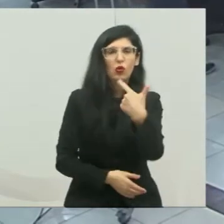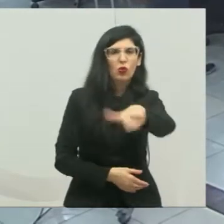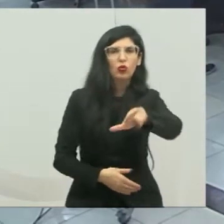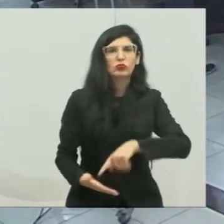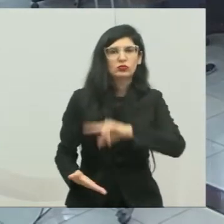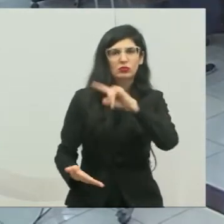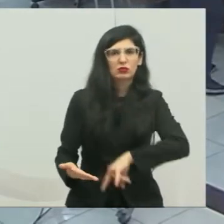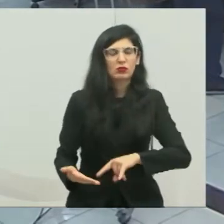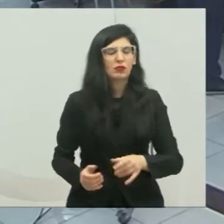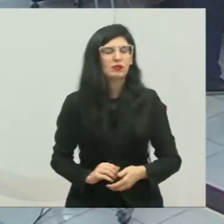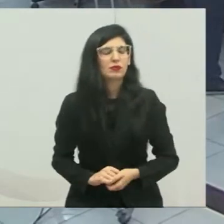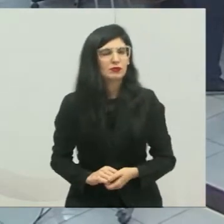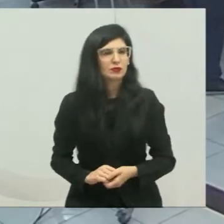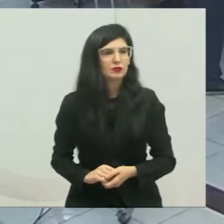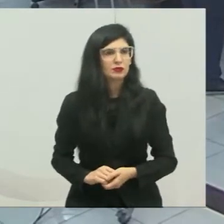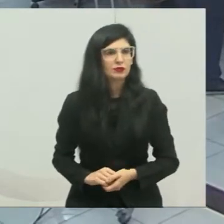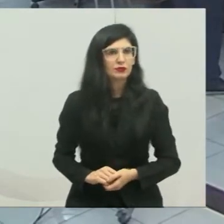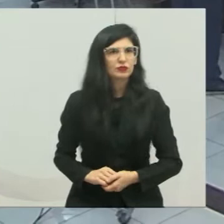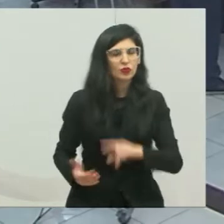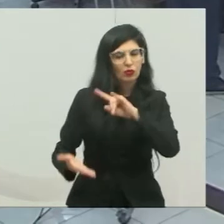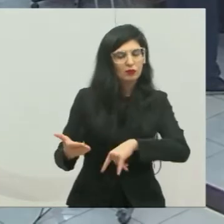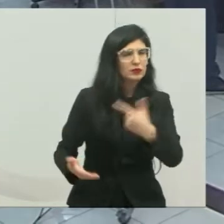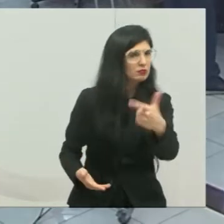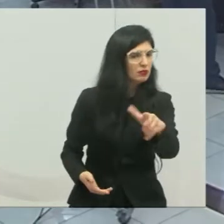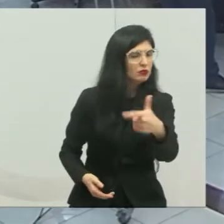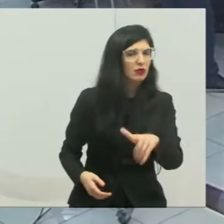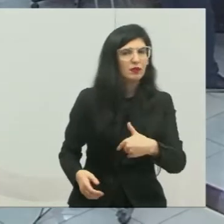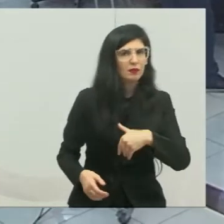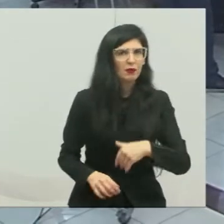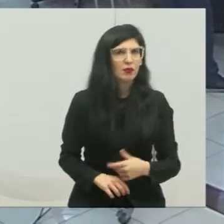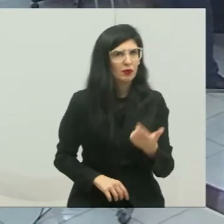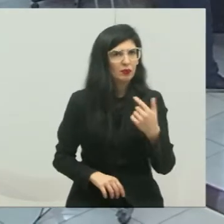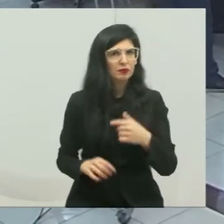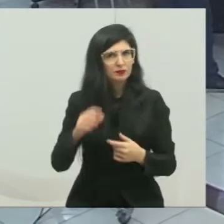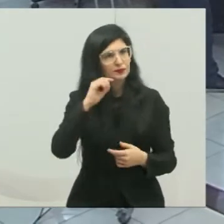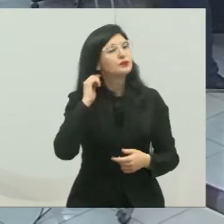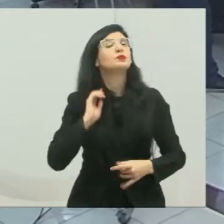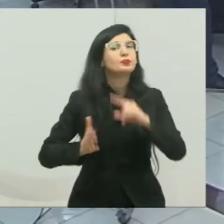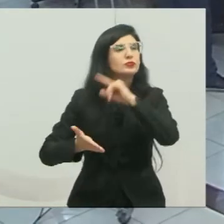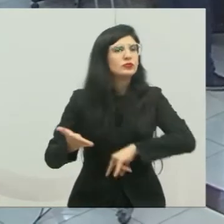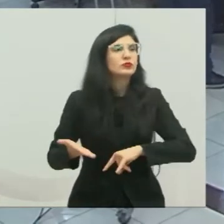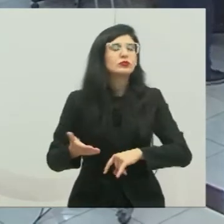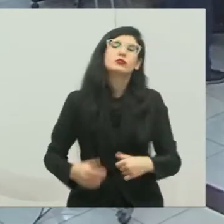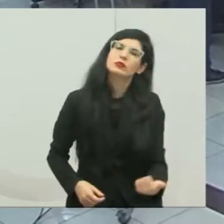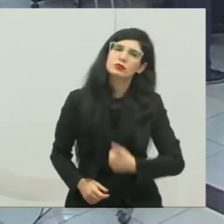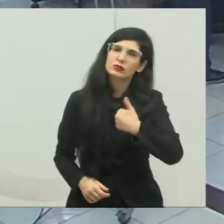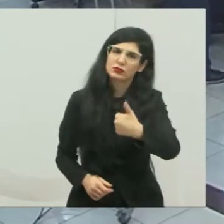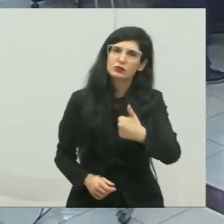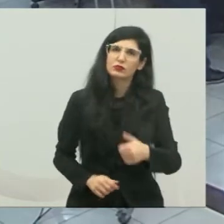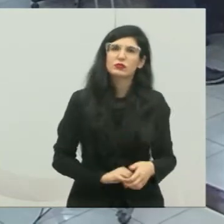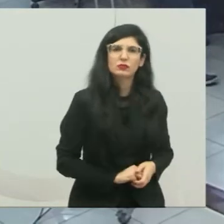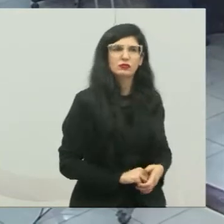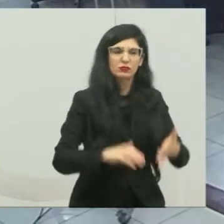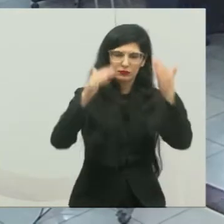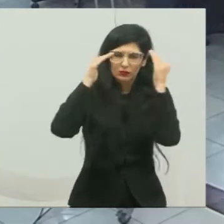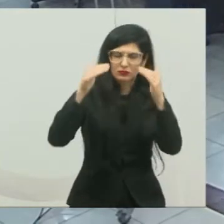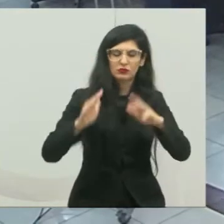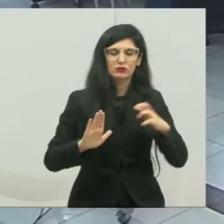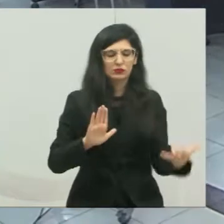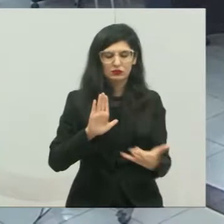requerimento. Não há mais requerimentos, presidente. Os requerimentos foram apreciados na forma